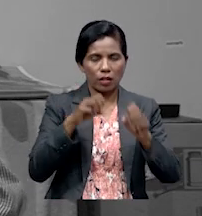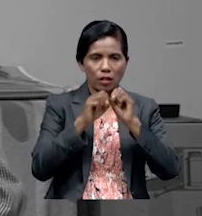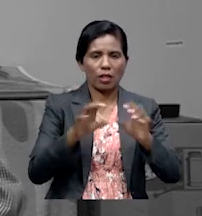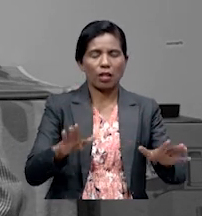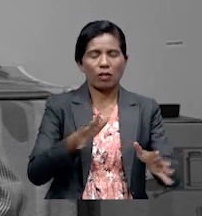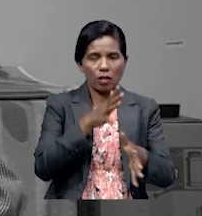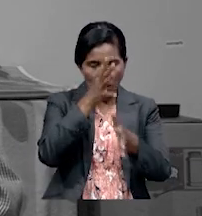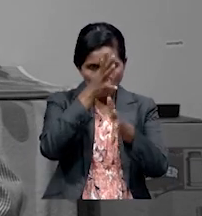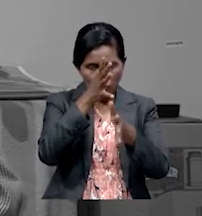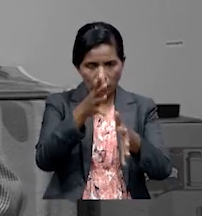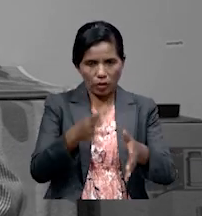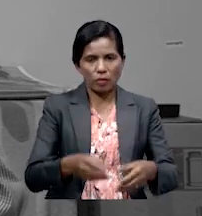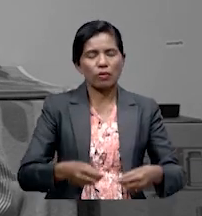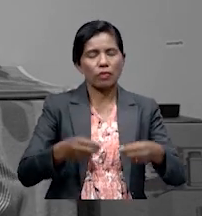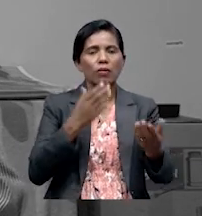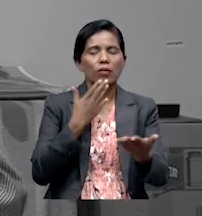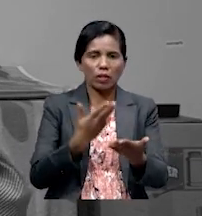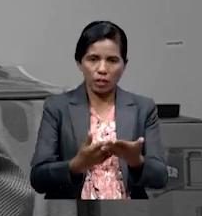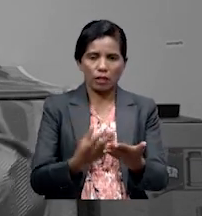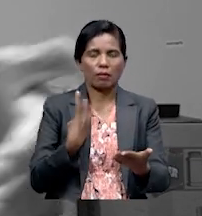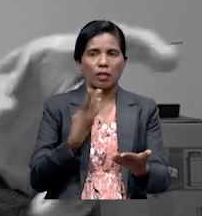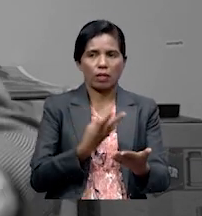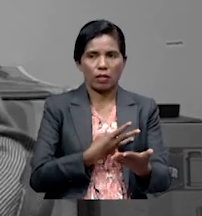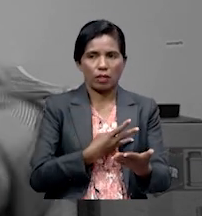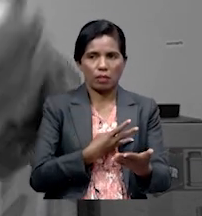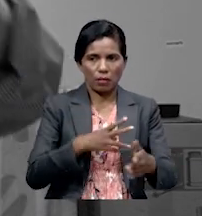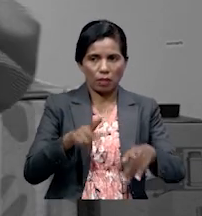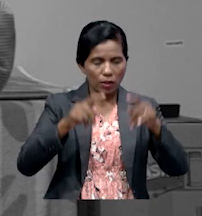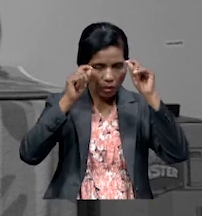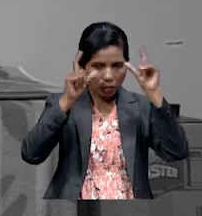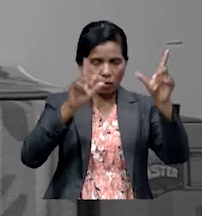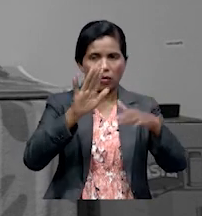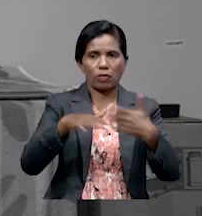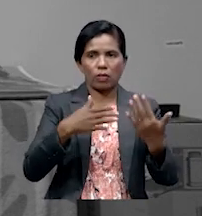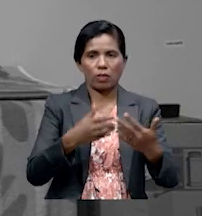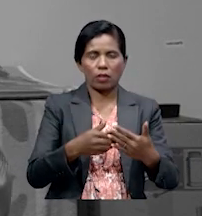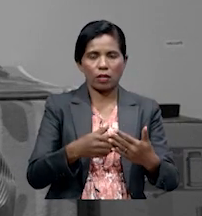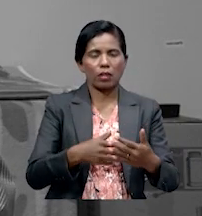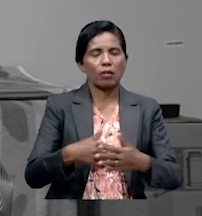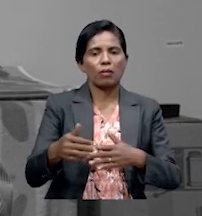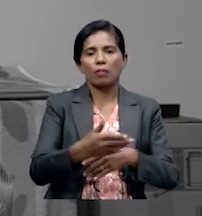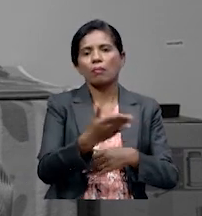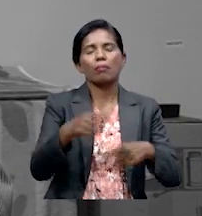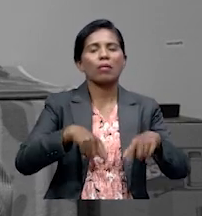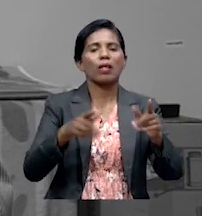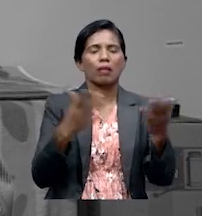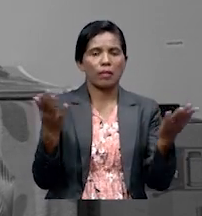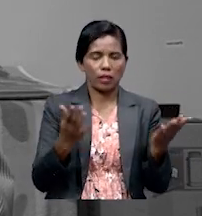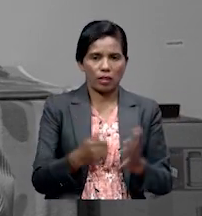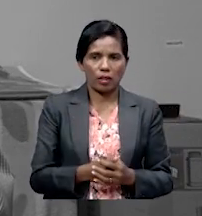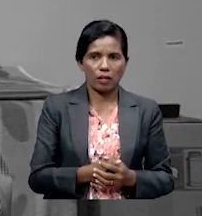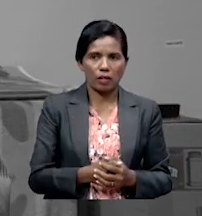que inspiração bot foi motivação boa para Timor Oansira. Então, o belo bane bedeit, o